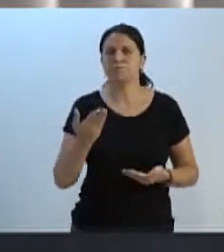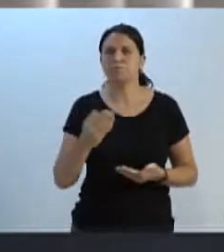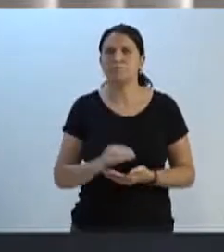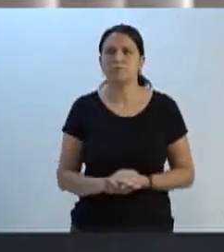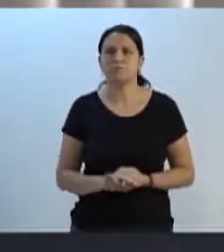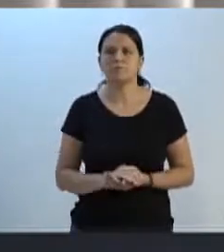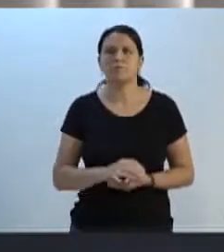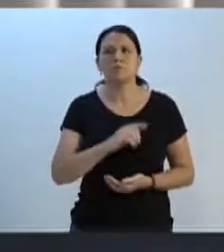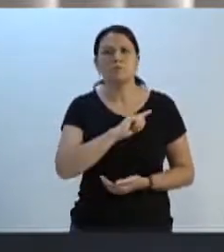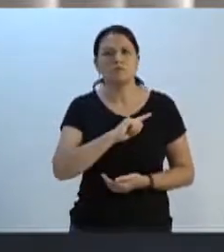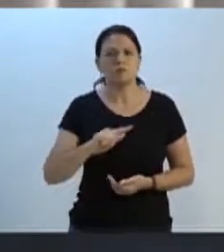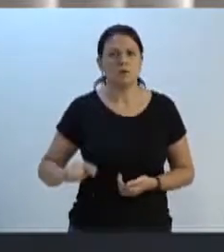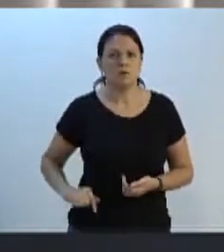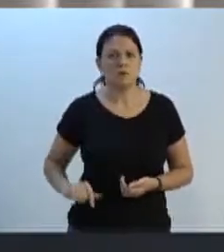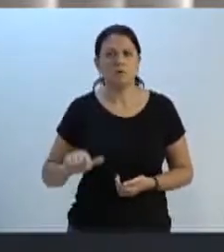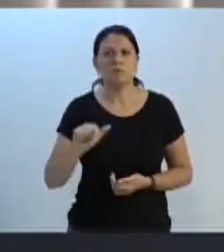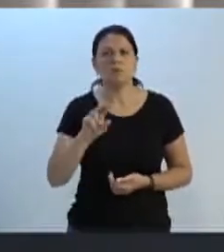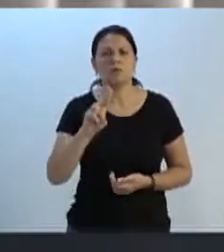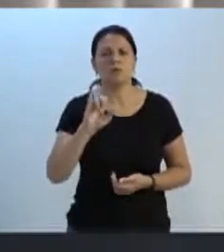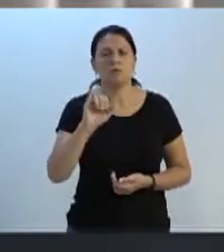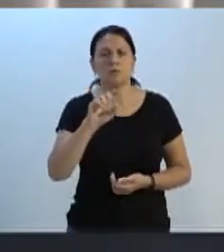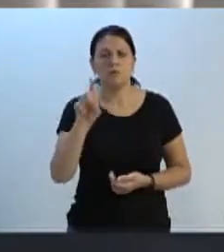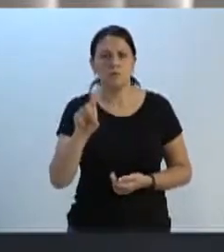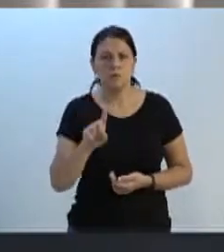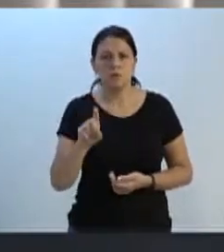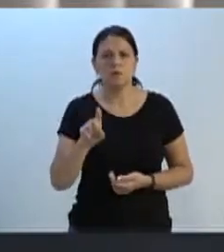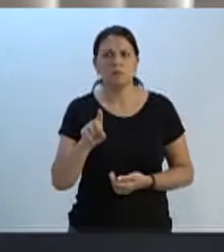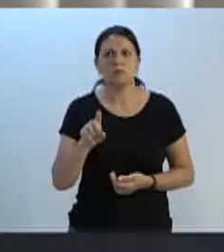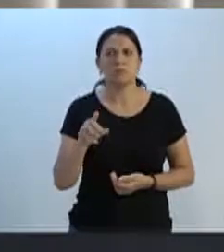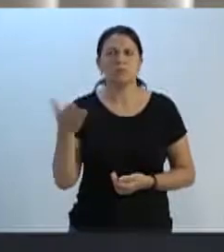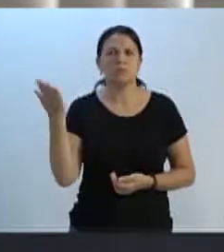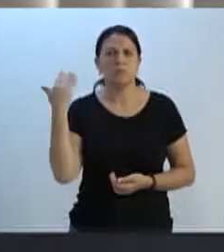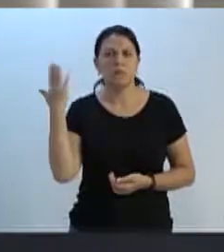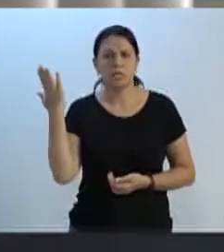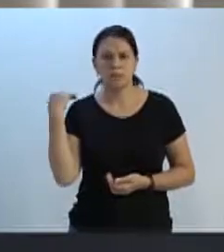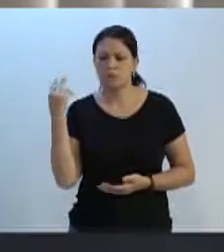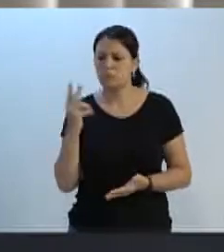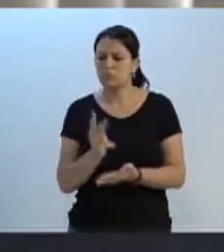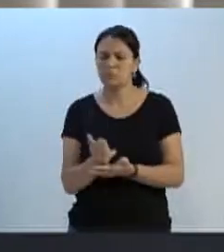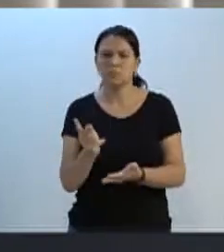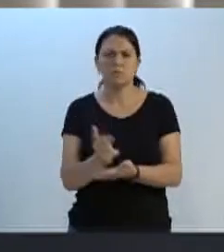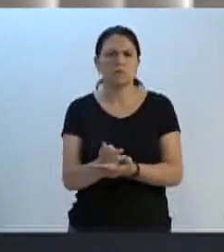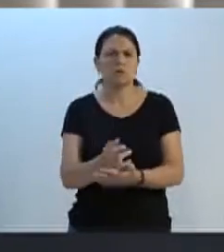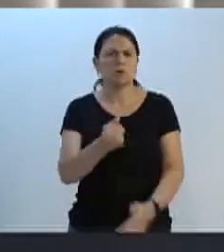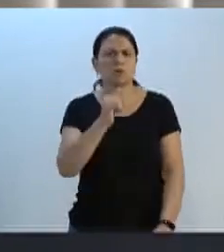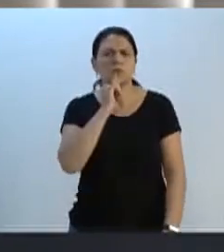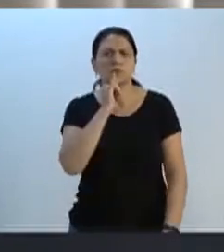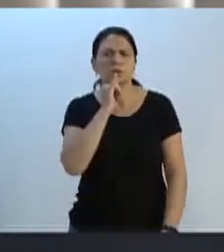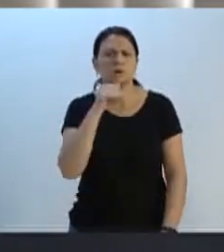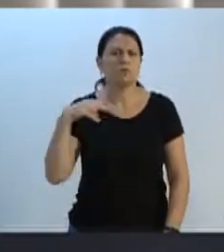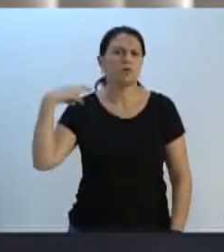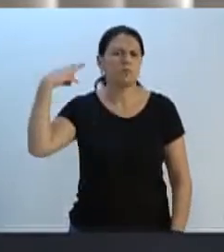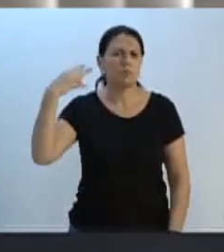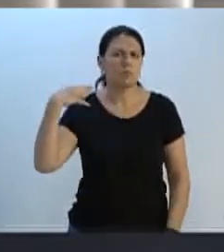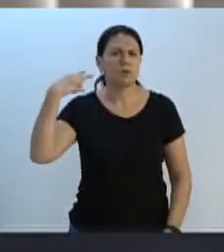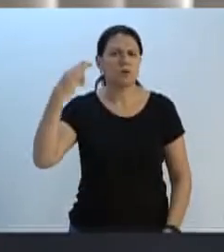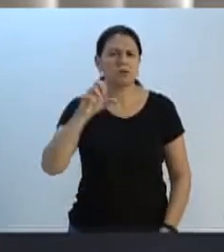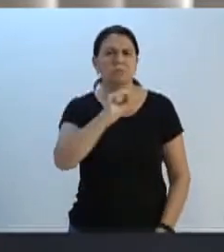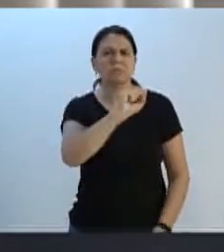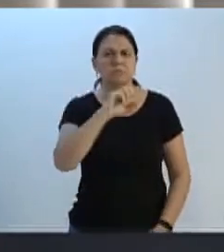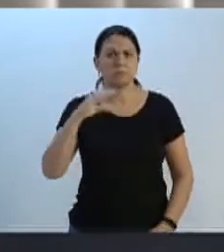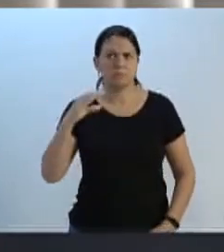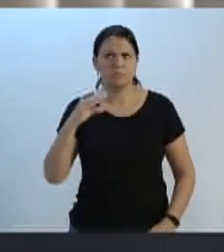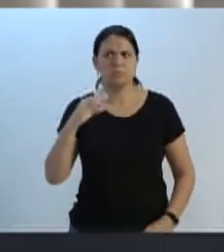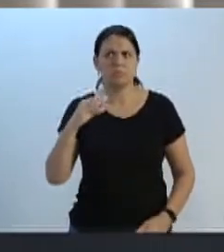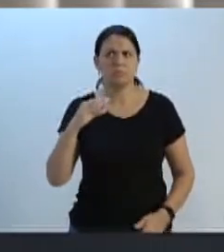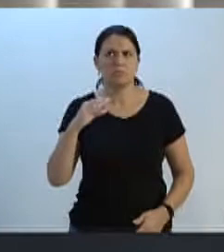da Silveira foi e é e será para sempre um grande exemplo de político em Santa Catarina. Um político